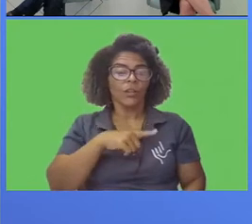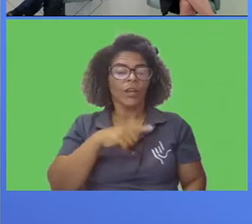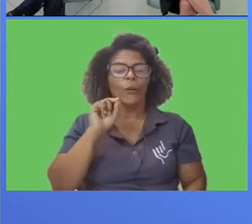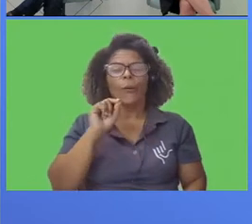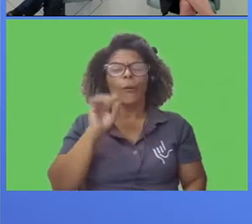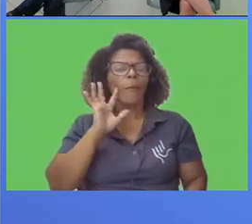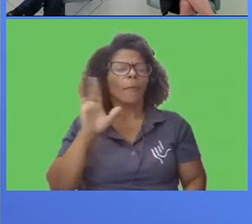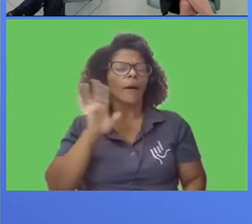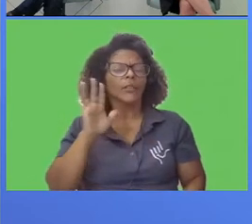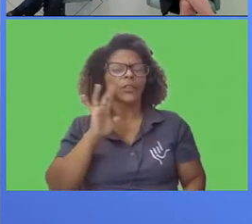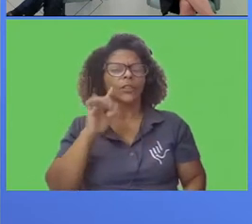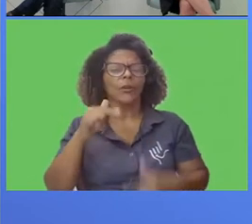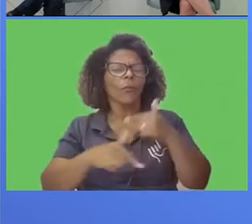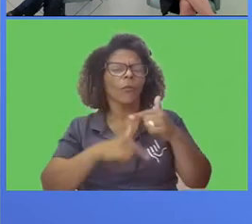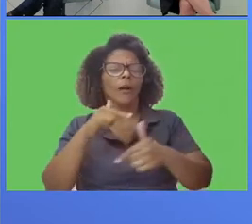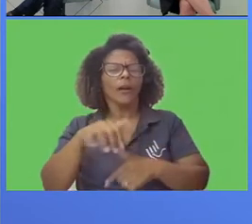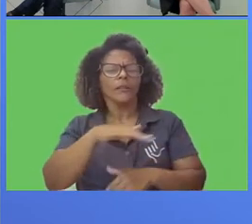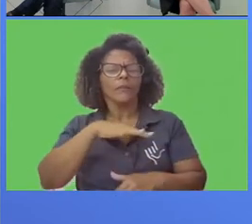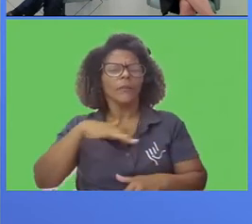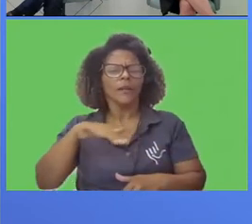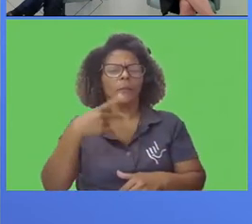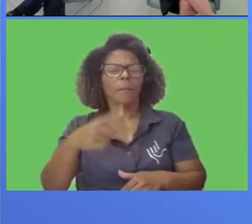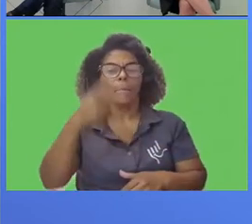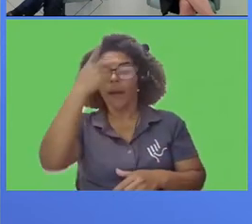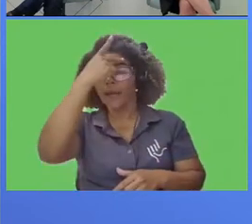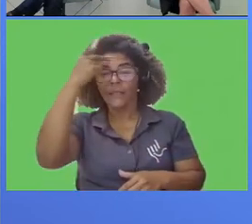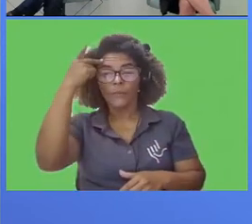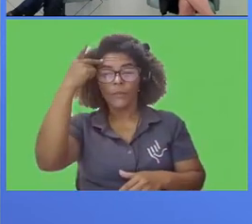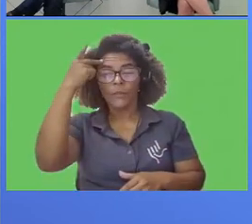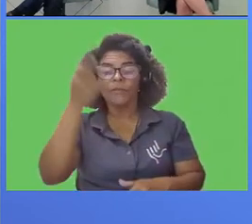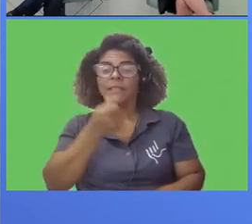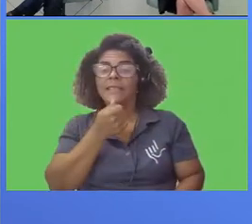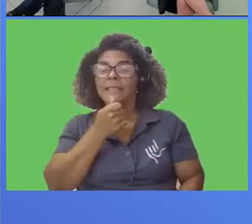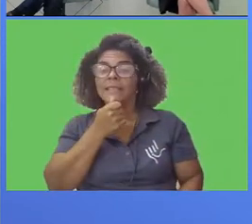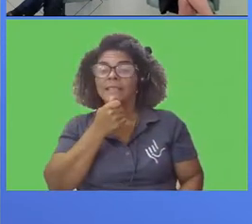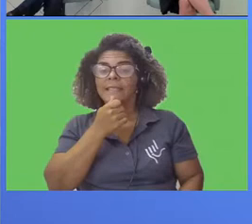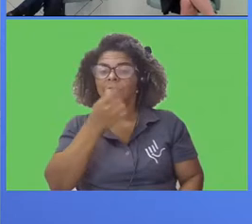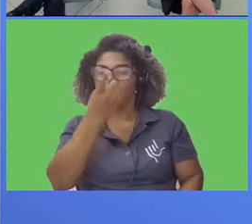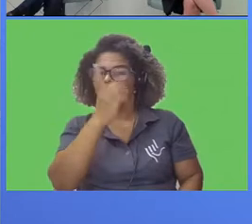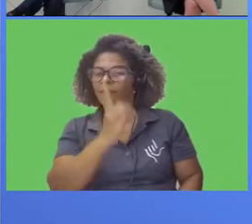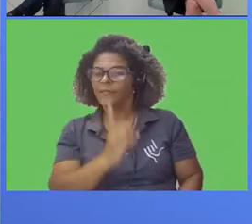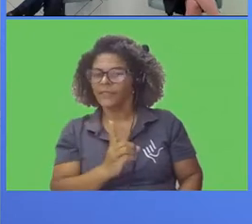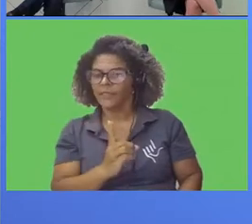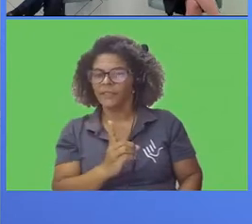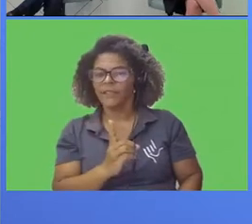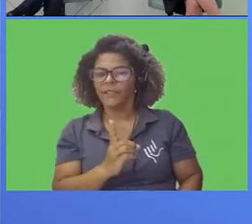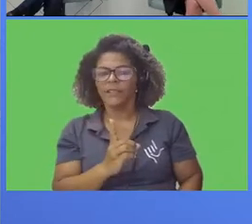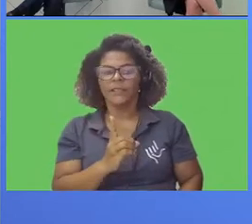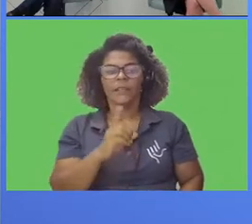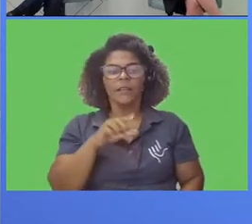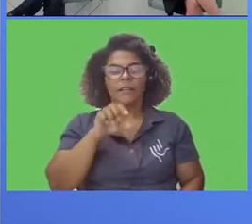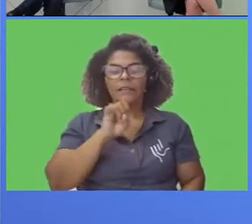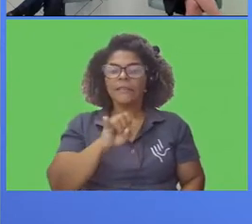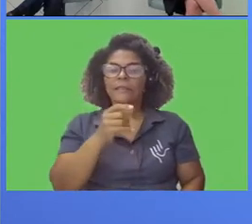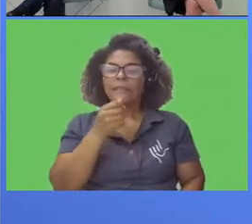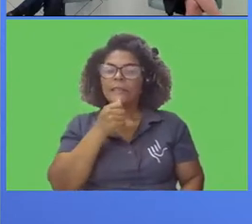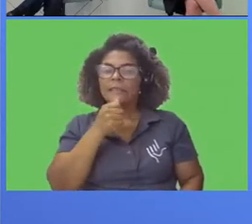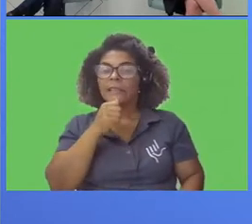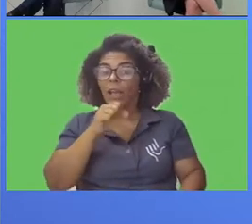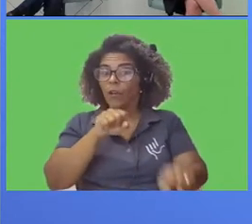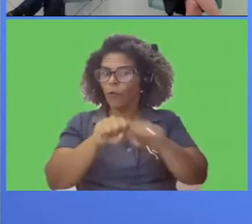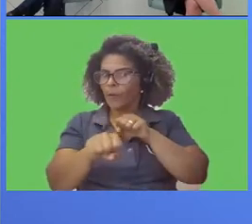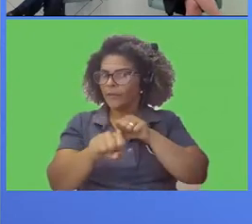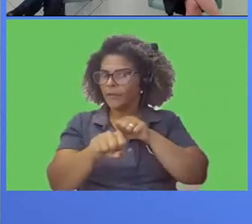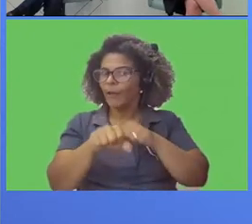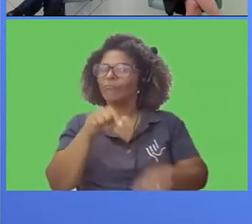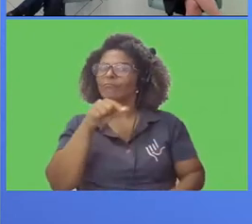de trabalho para os trabalhadores sem deficiência, sem qualificação. Já